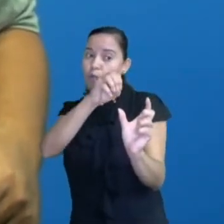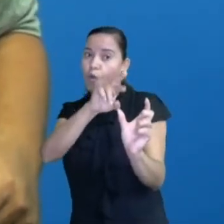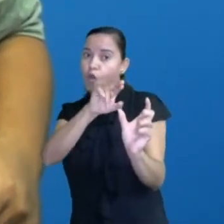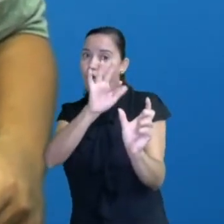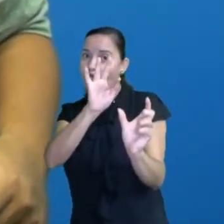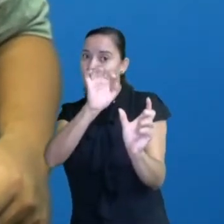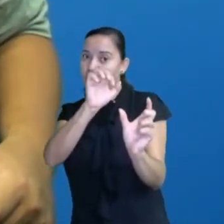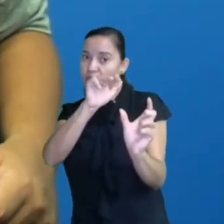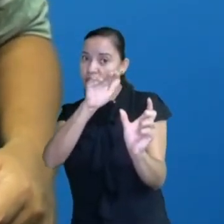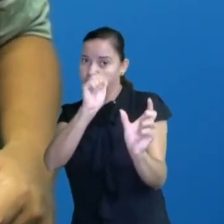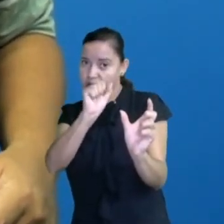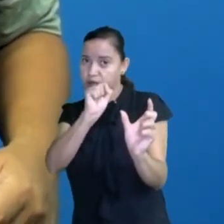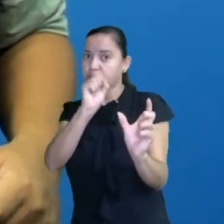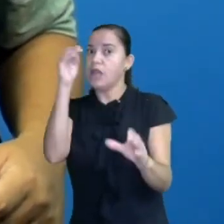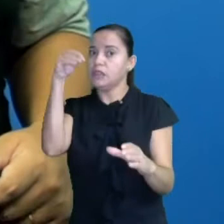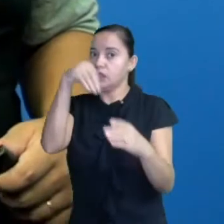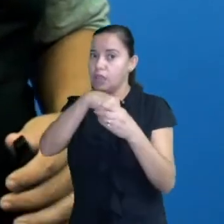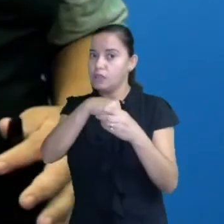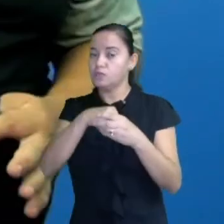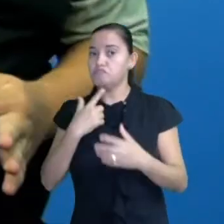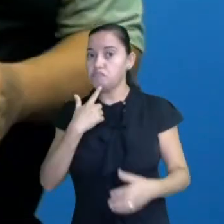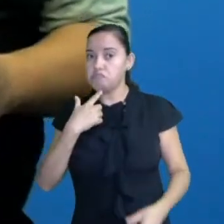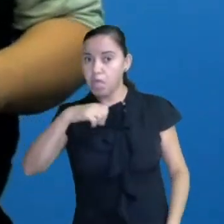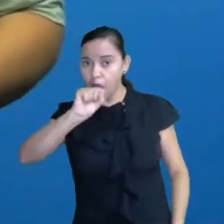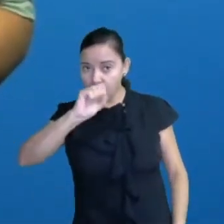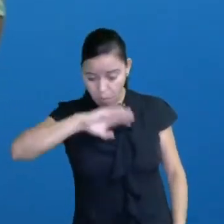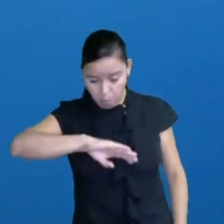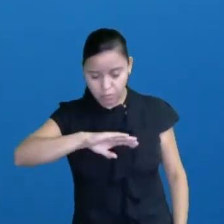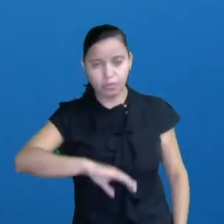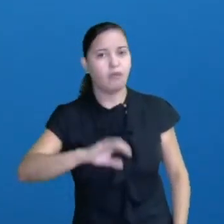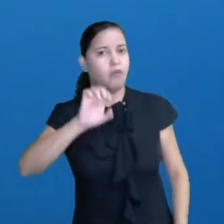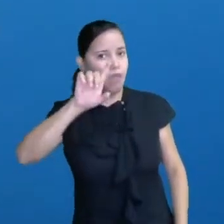extremamente importante, certo?